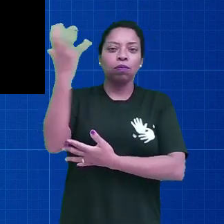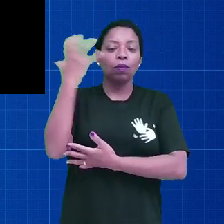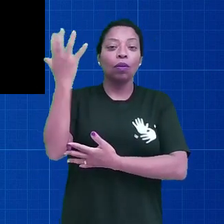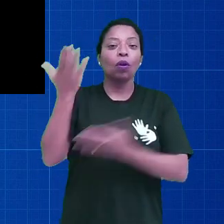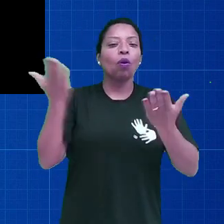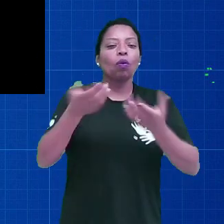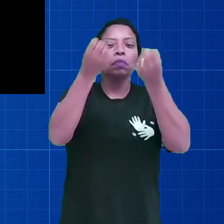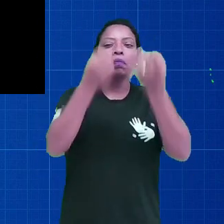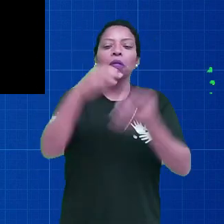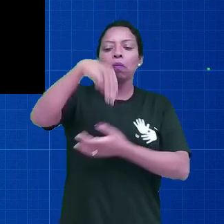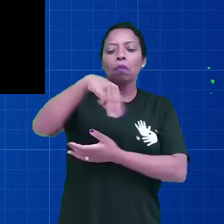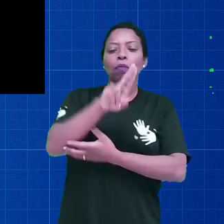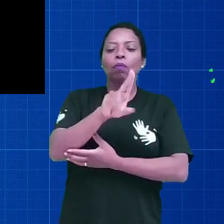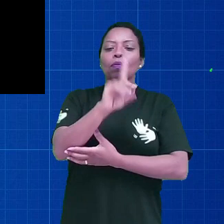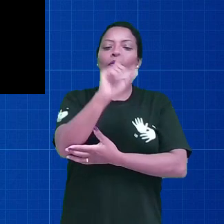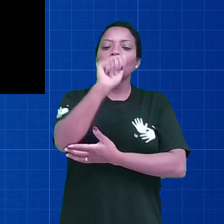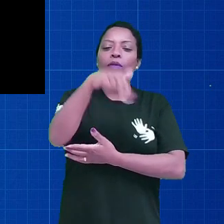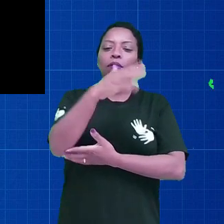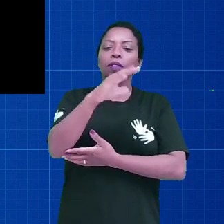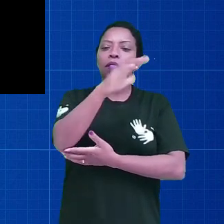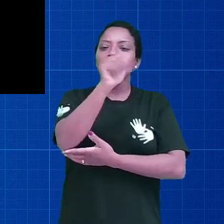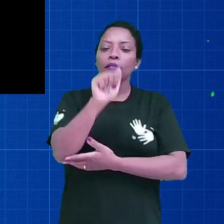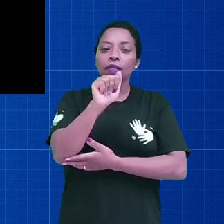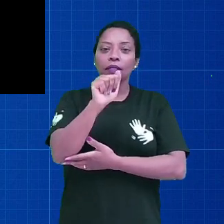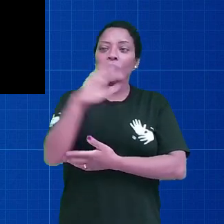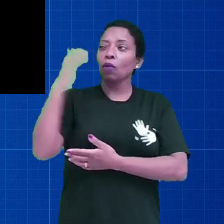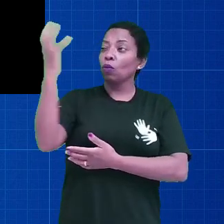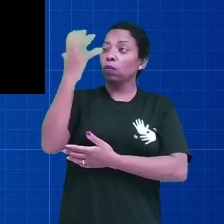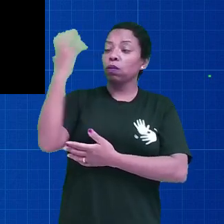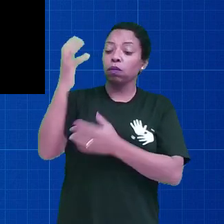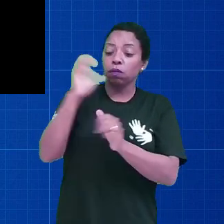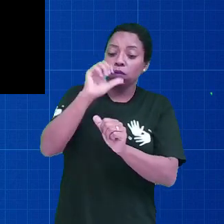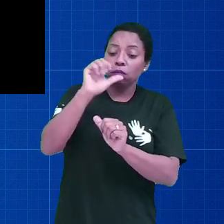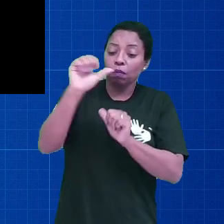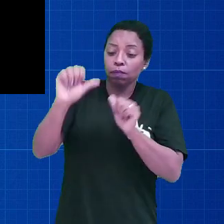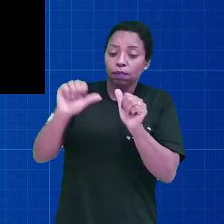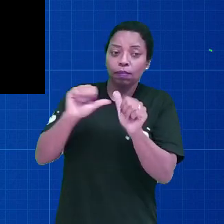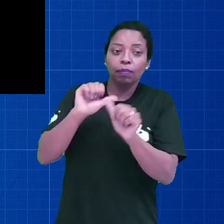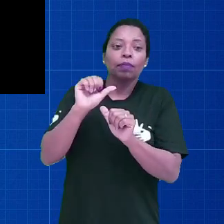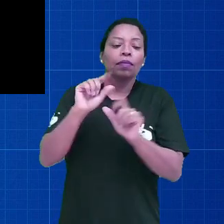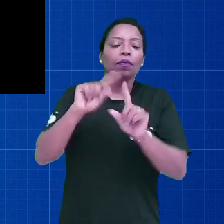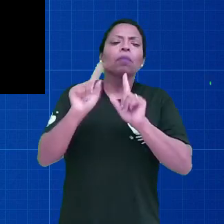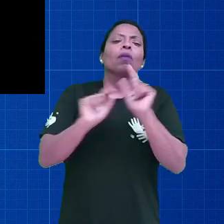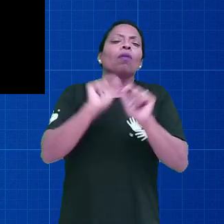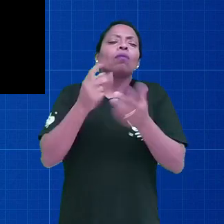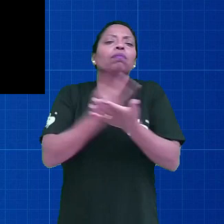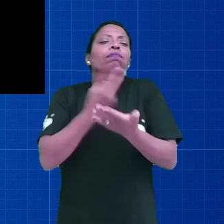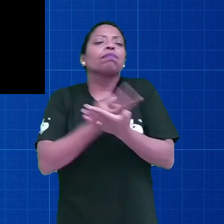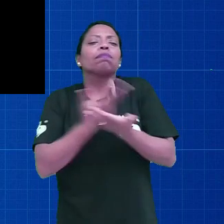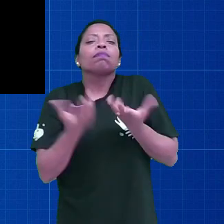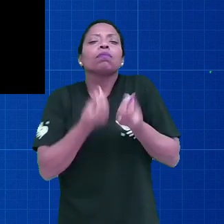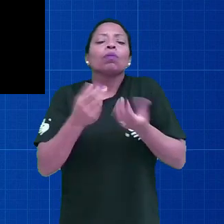muito em mudanças climáticas. A primeira questão é, o que causa essas mudanças